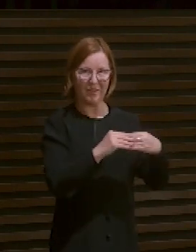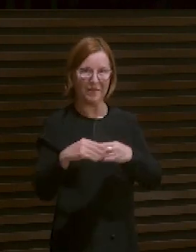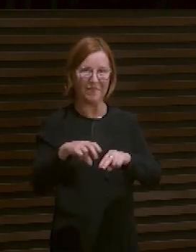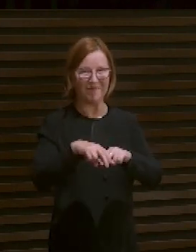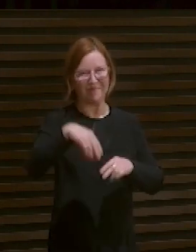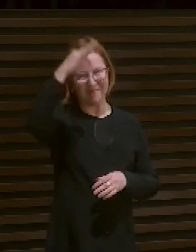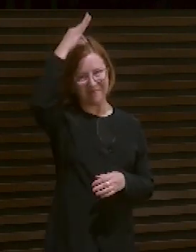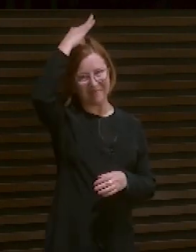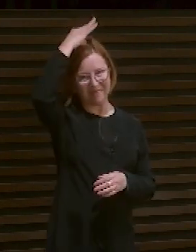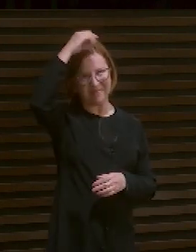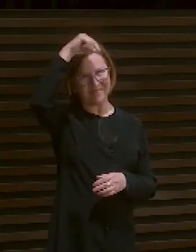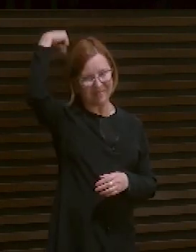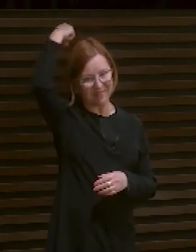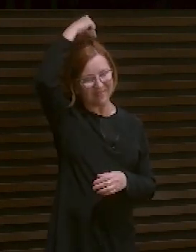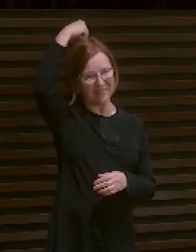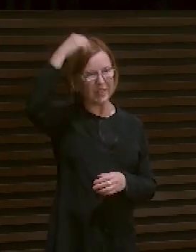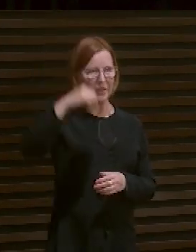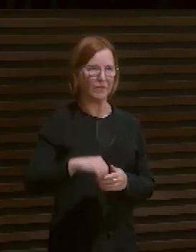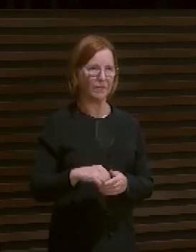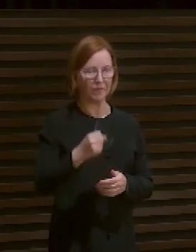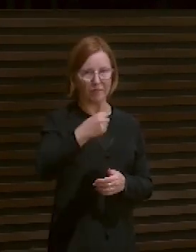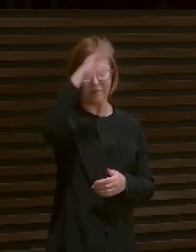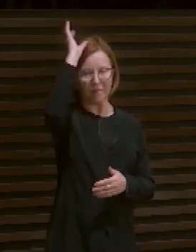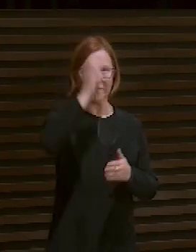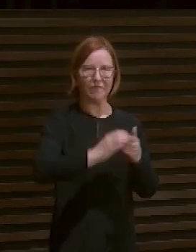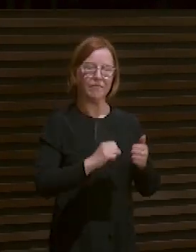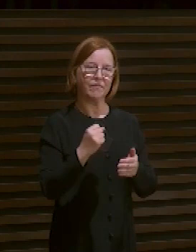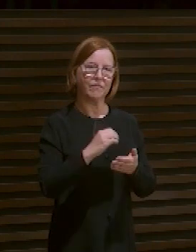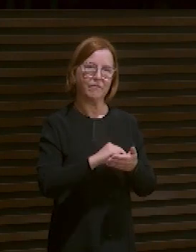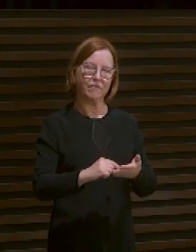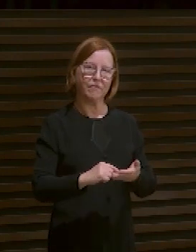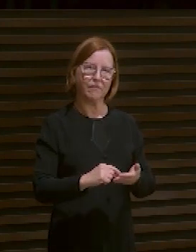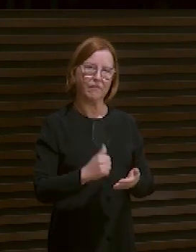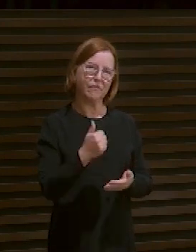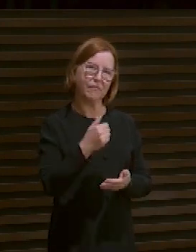pelo Espírito Santo. Romanos capítulo 8, verso 14.